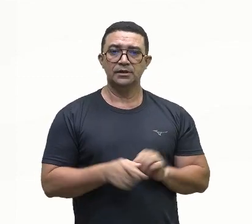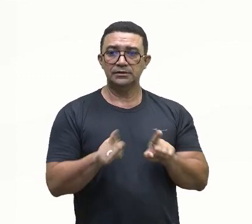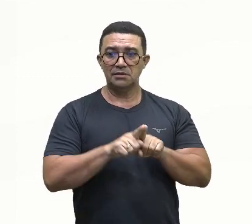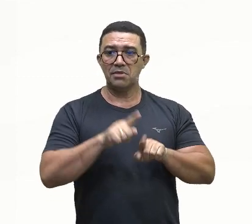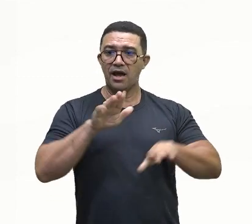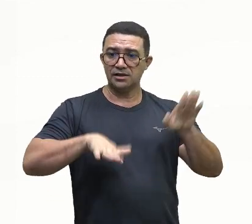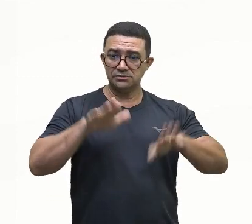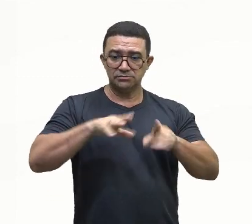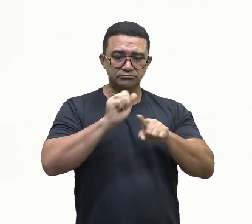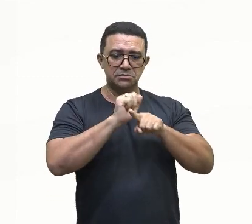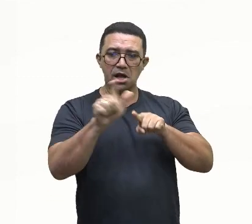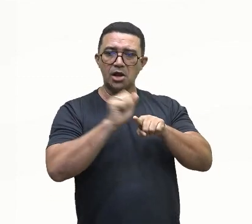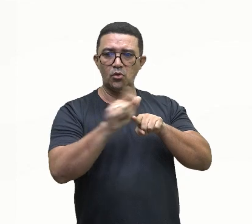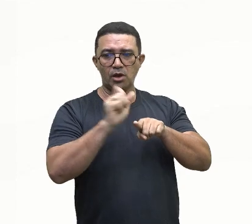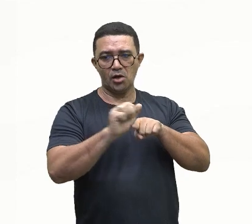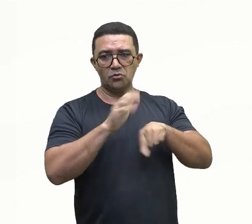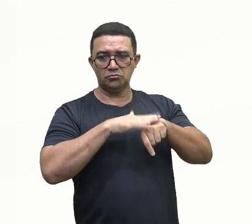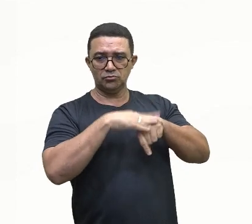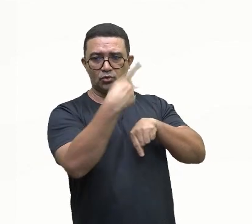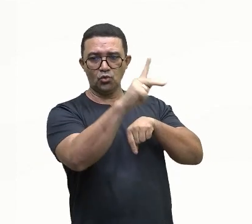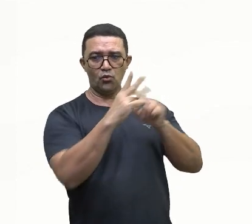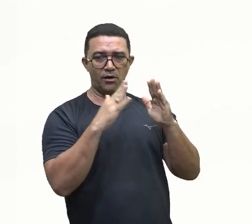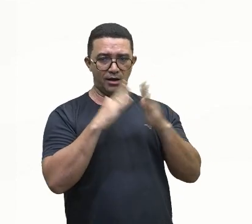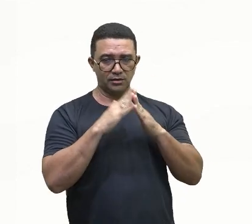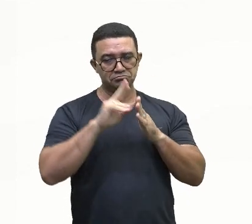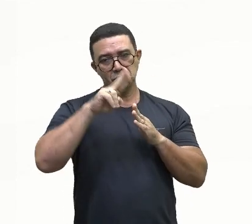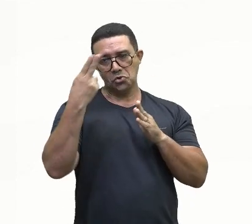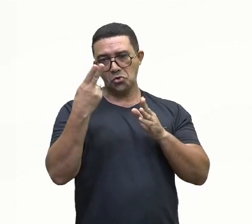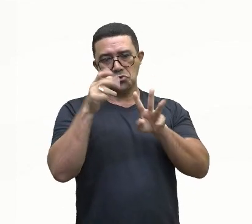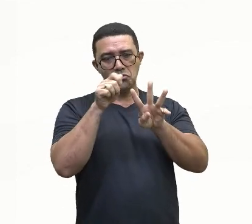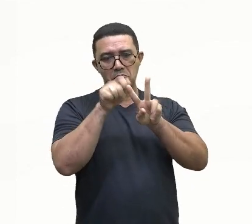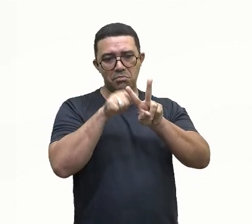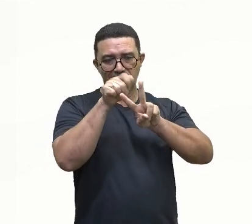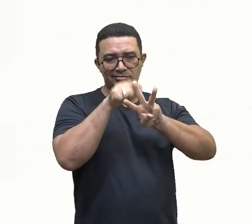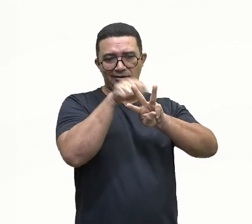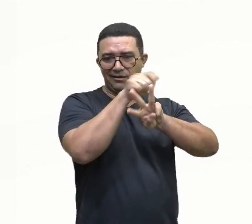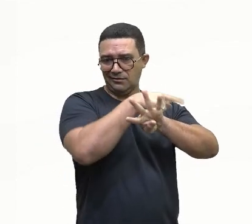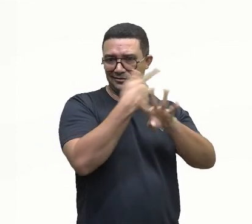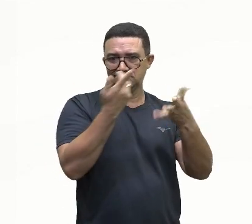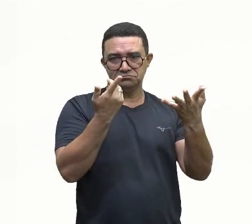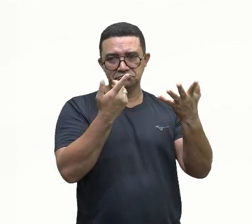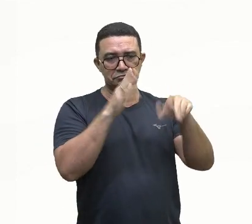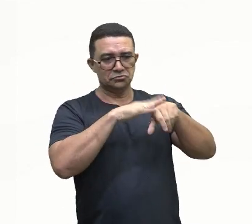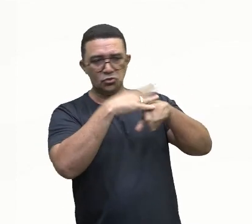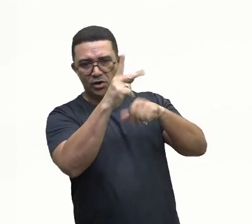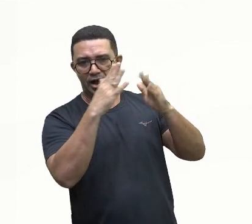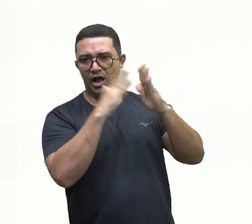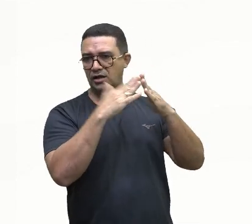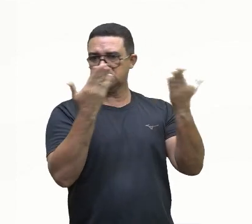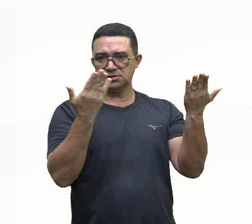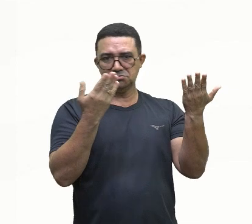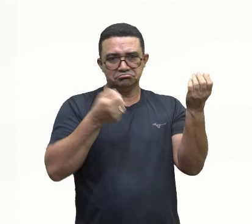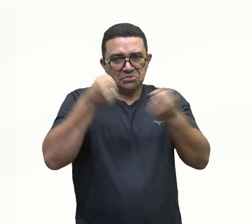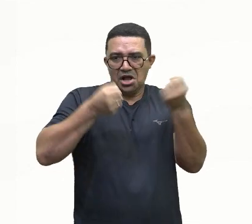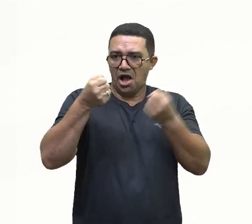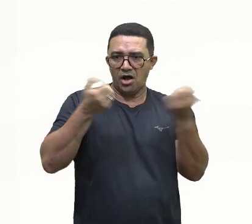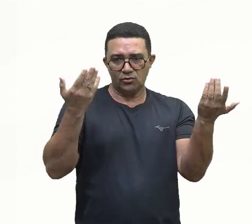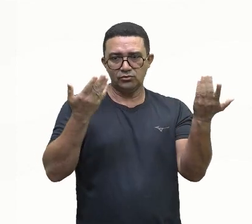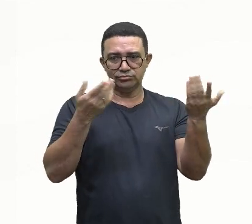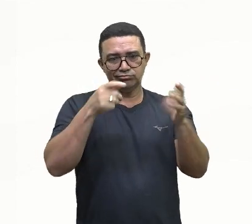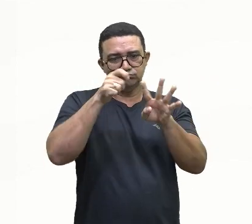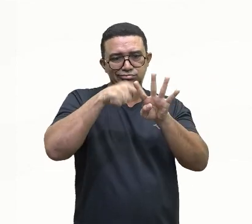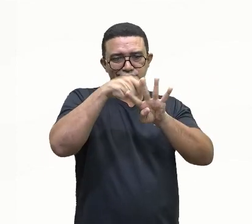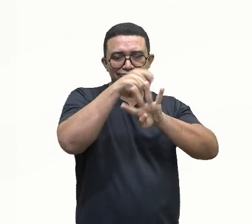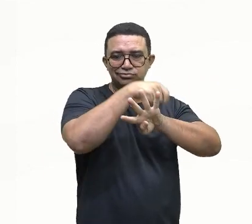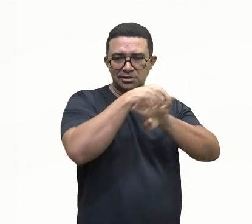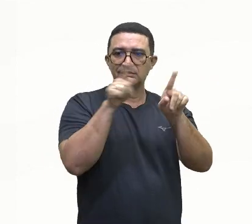você paga na sua moradia ou a parcela do financiamento da sua casa ou do seu carro também, é